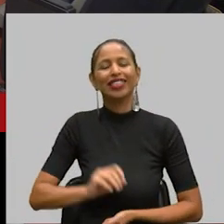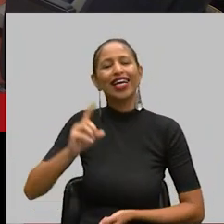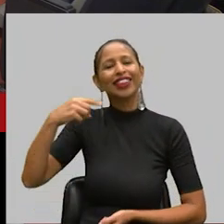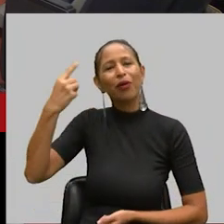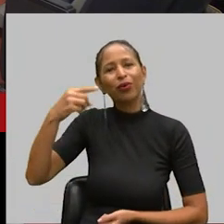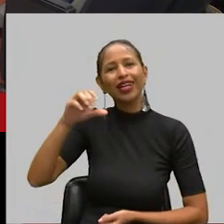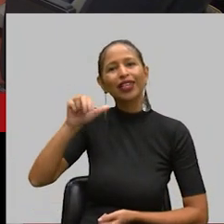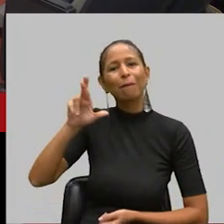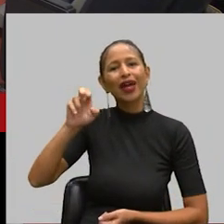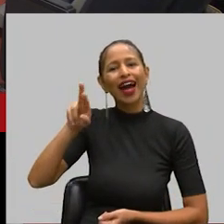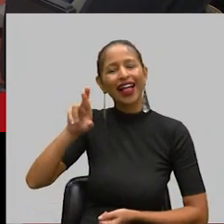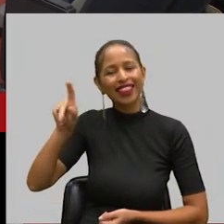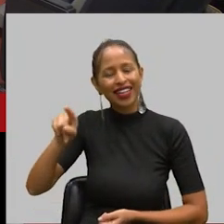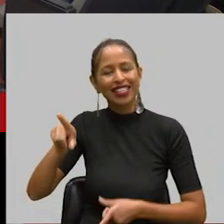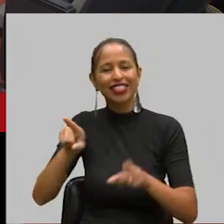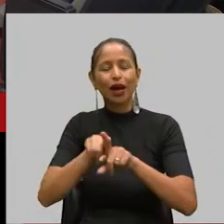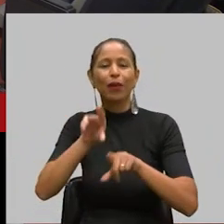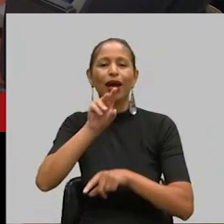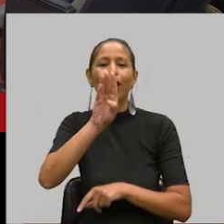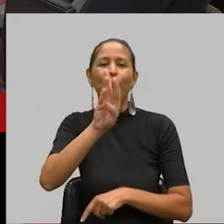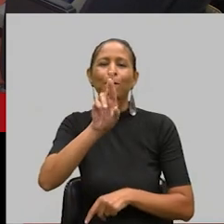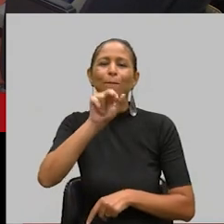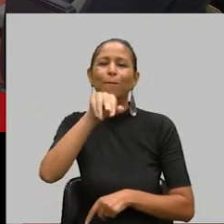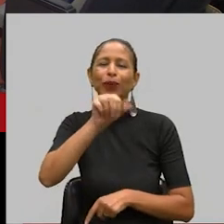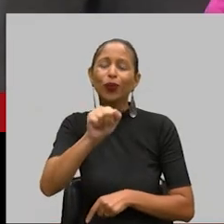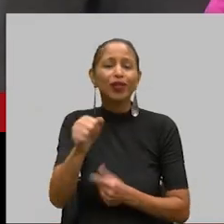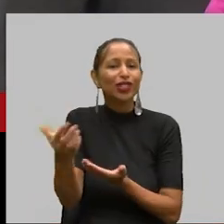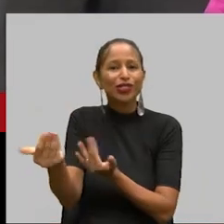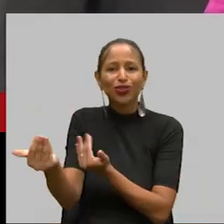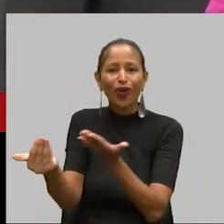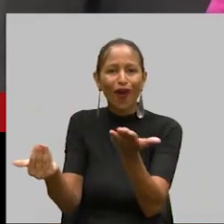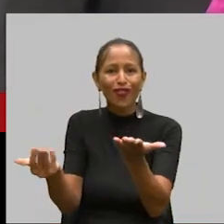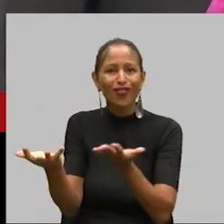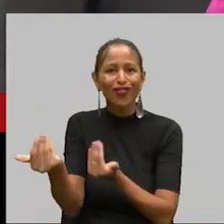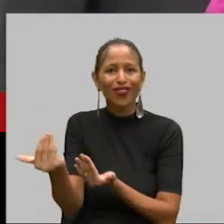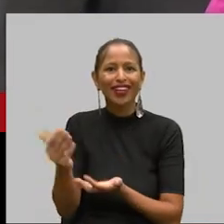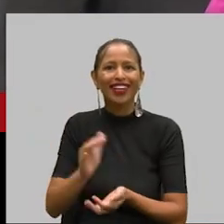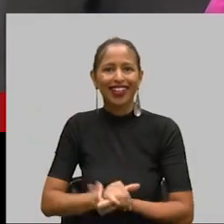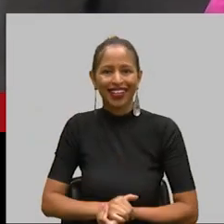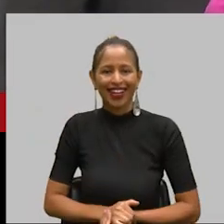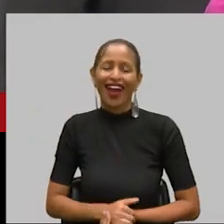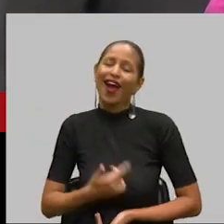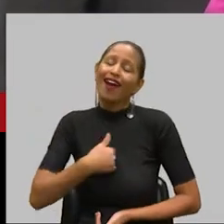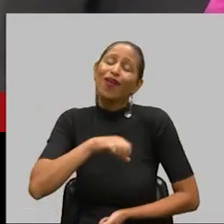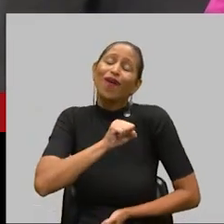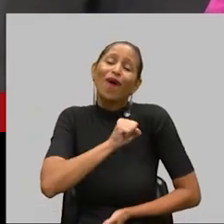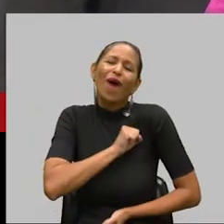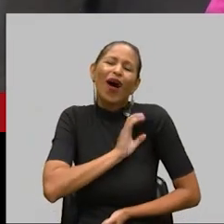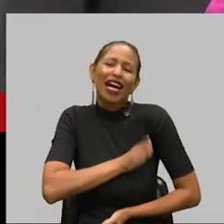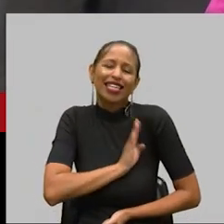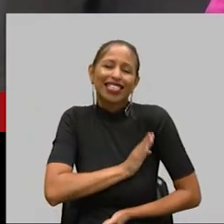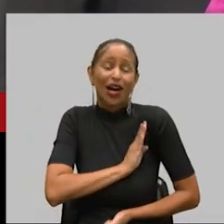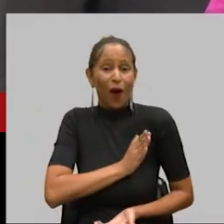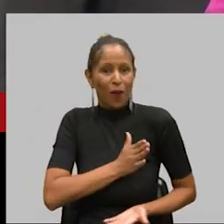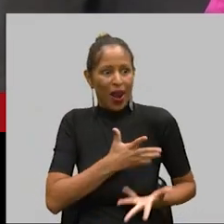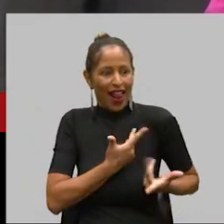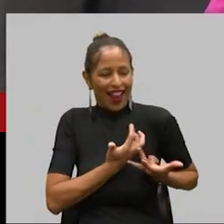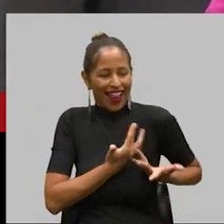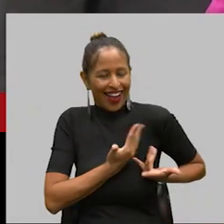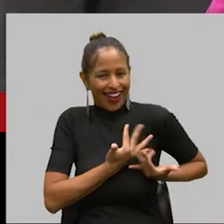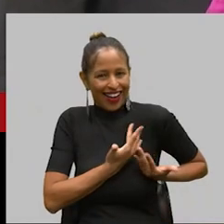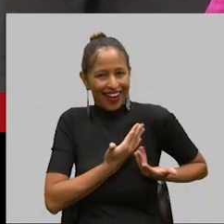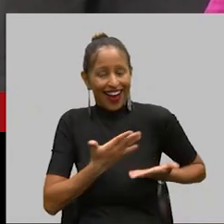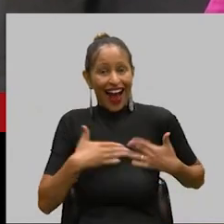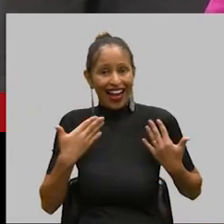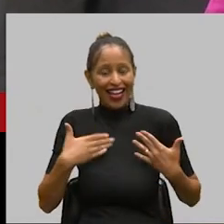Serqueira e da Bruna a juventude coração cheio de alegria e